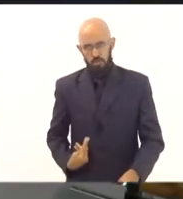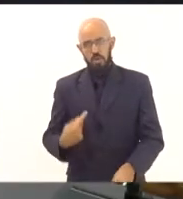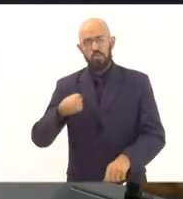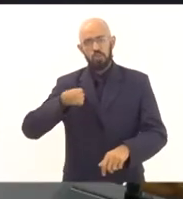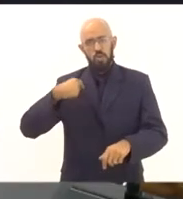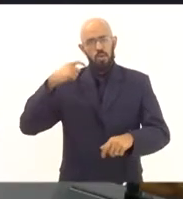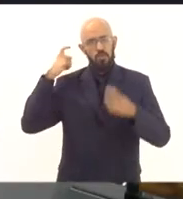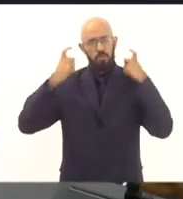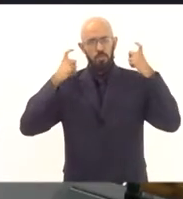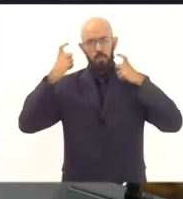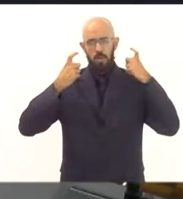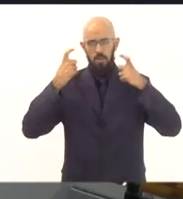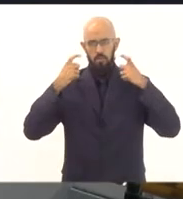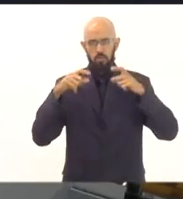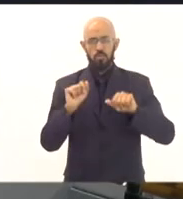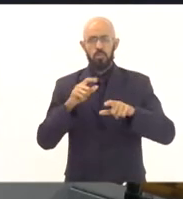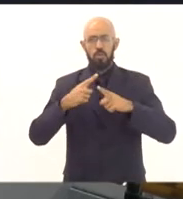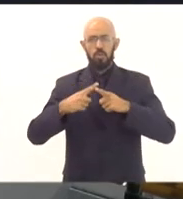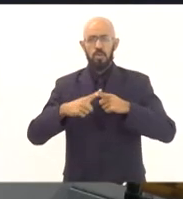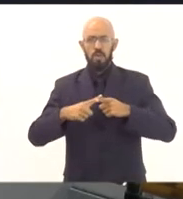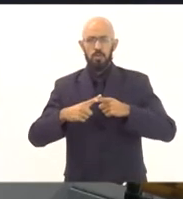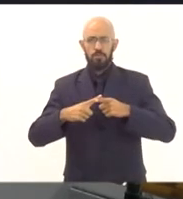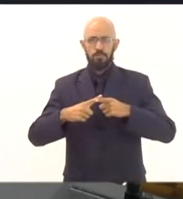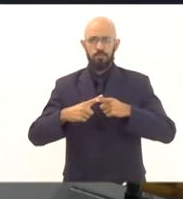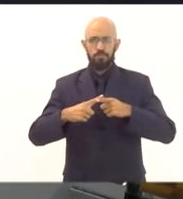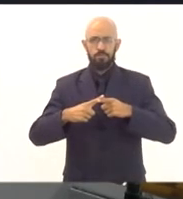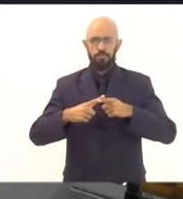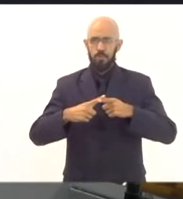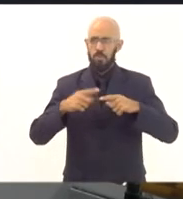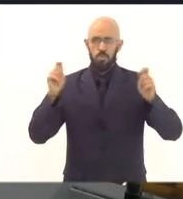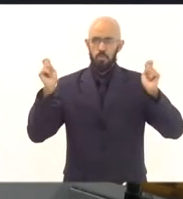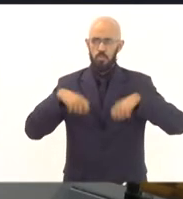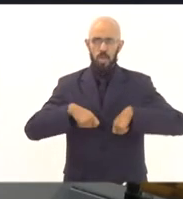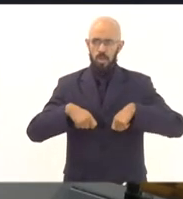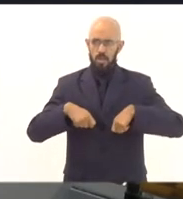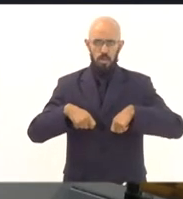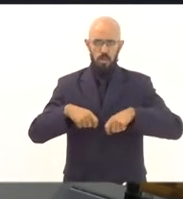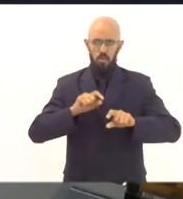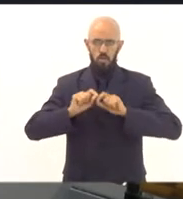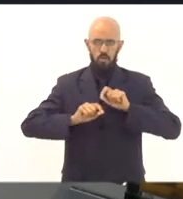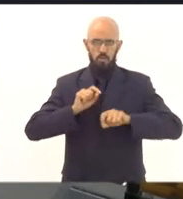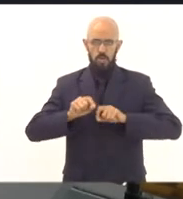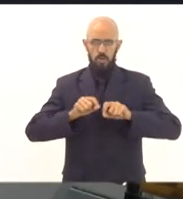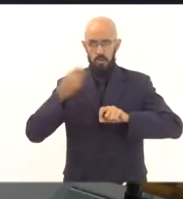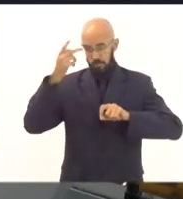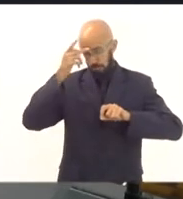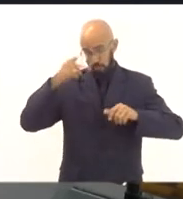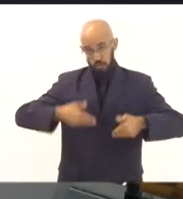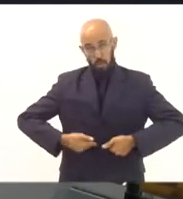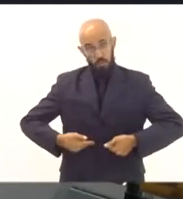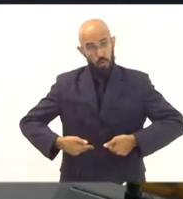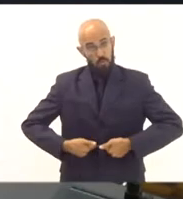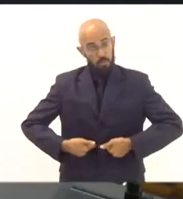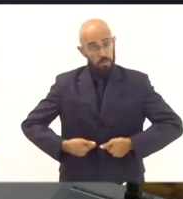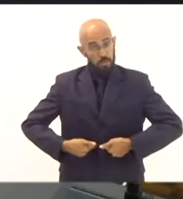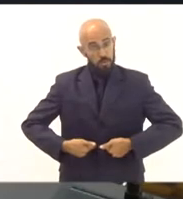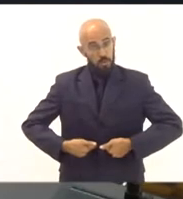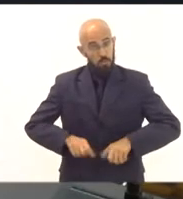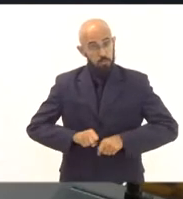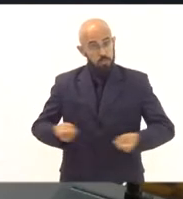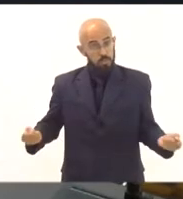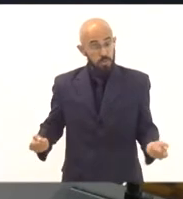muito preocupada senhor presidente Por que não é possível as pessoas estão passando fome não é